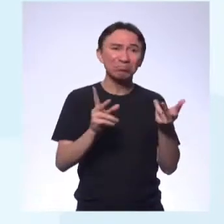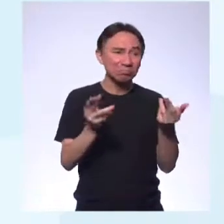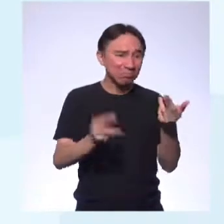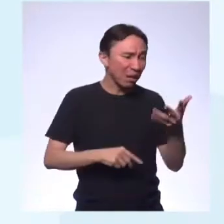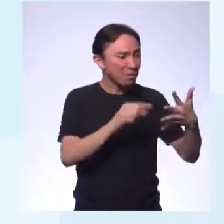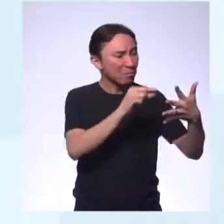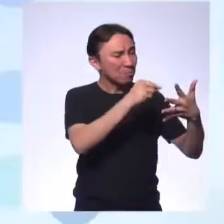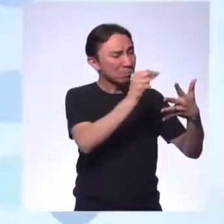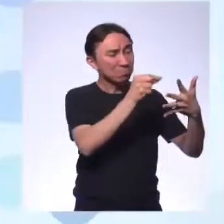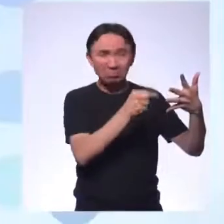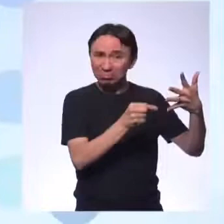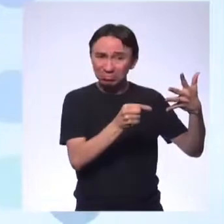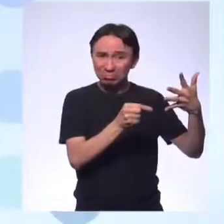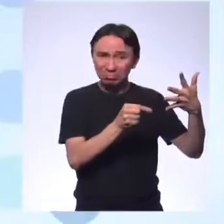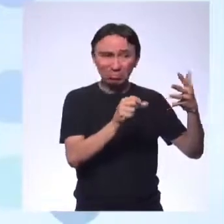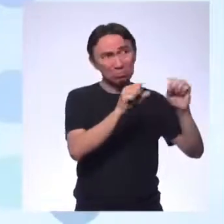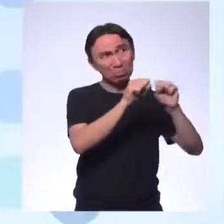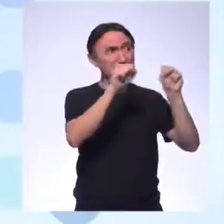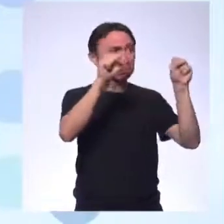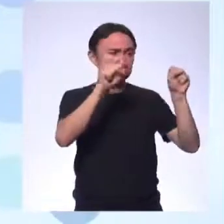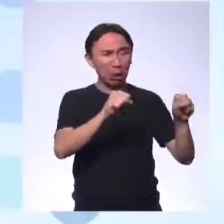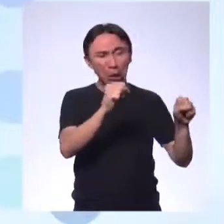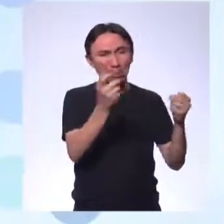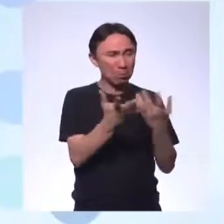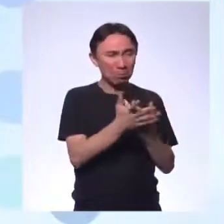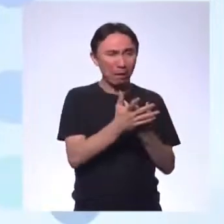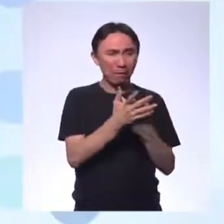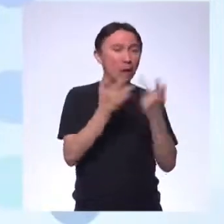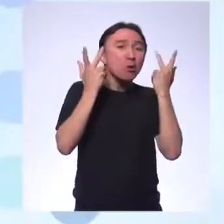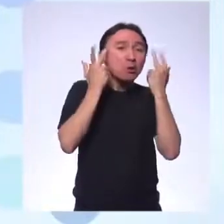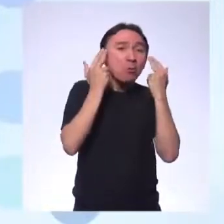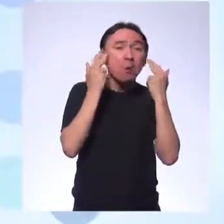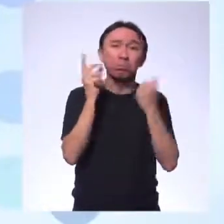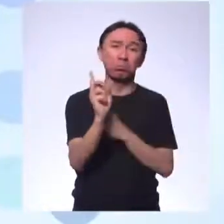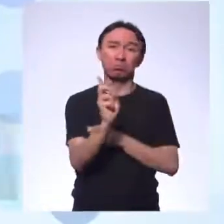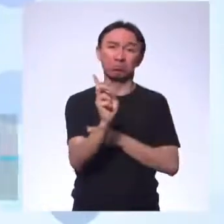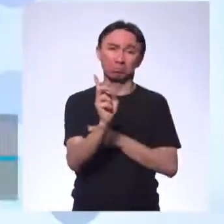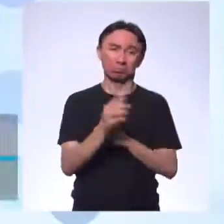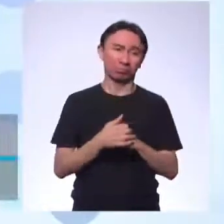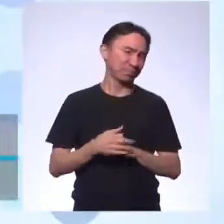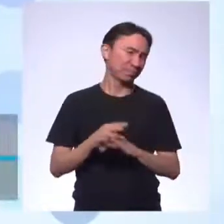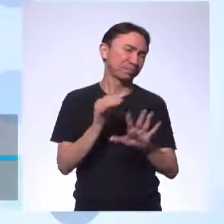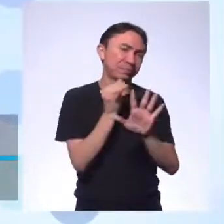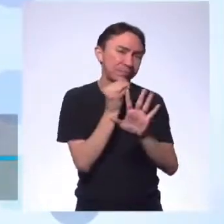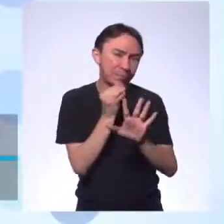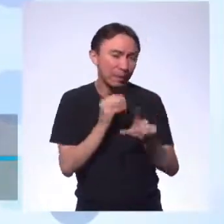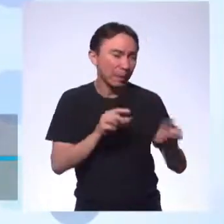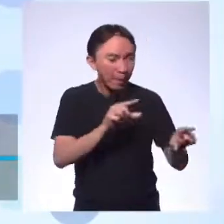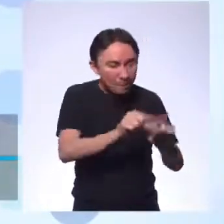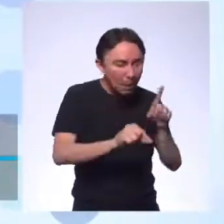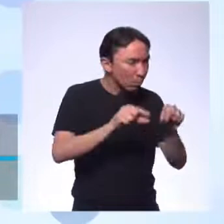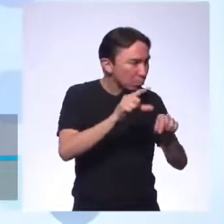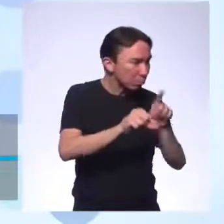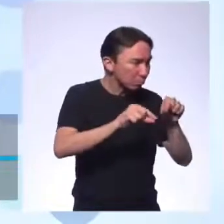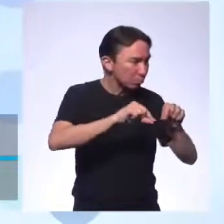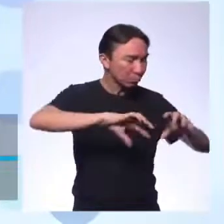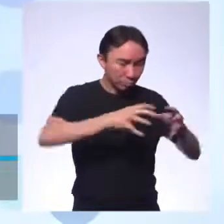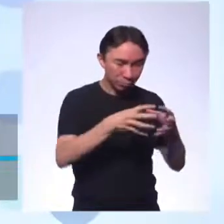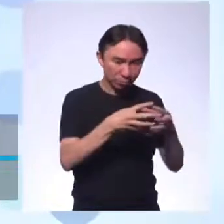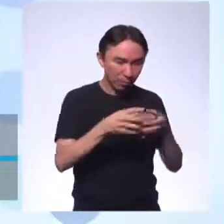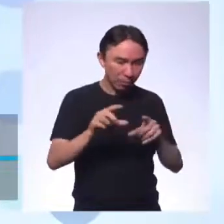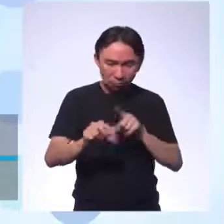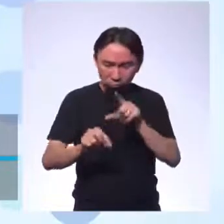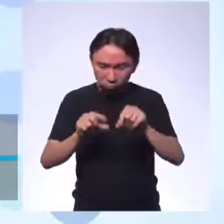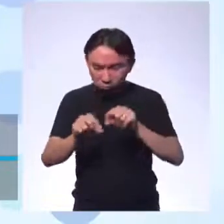simplesmente utilizou para esse tipo de classificação dos seres vivos uma classificação, né, do que era observável.